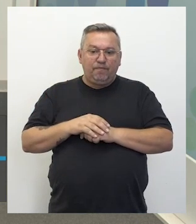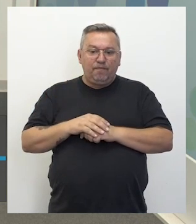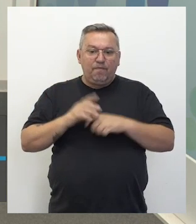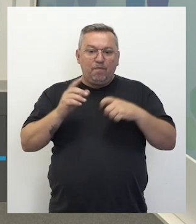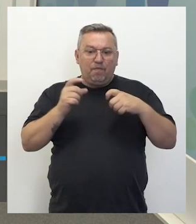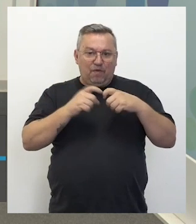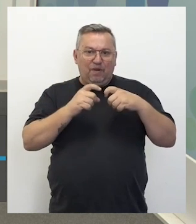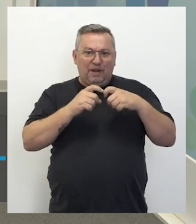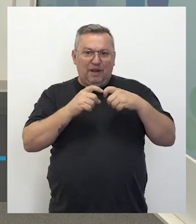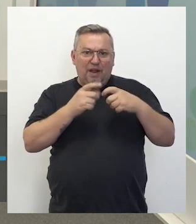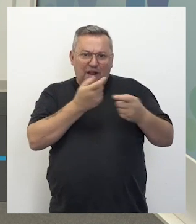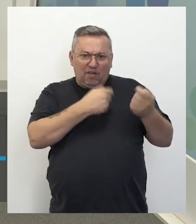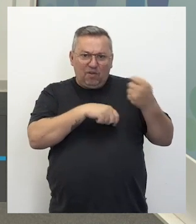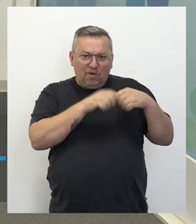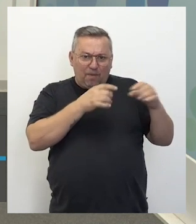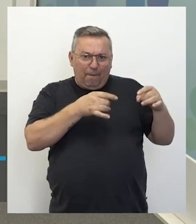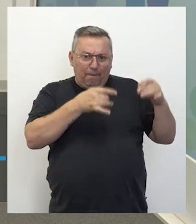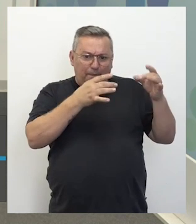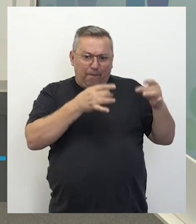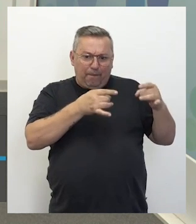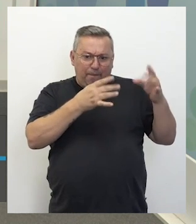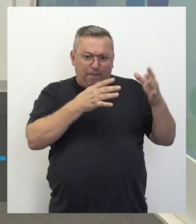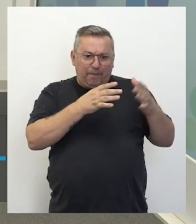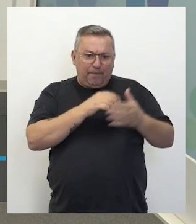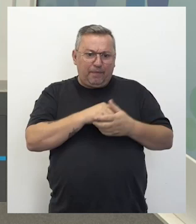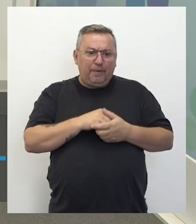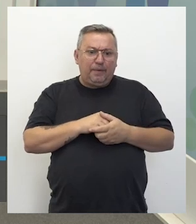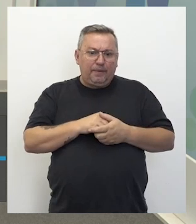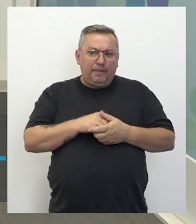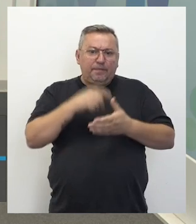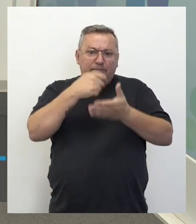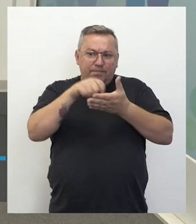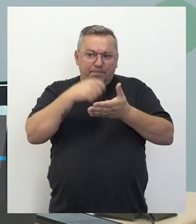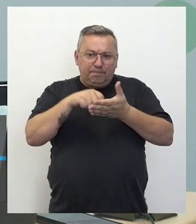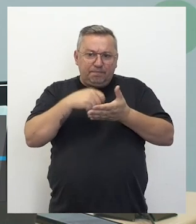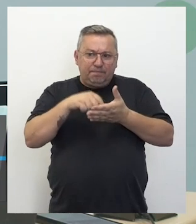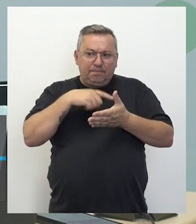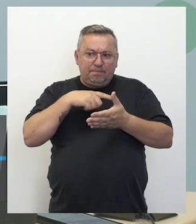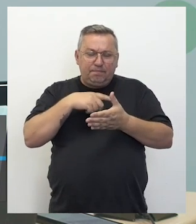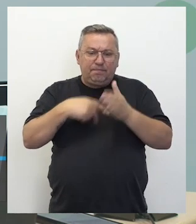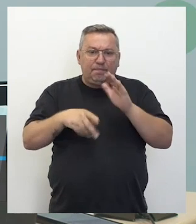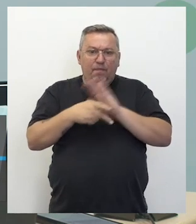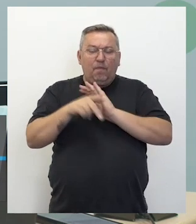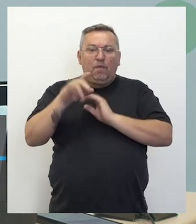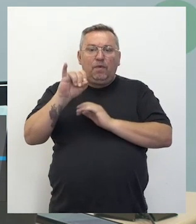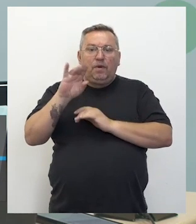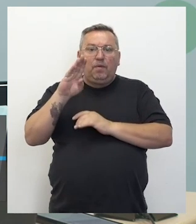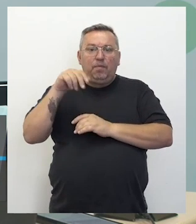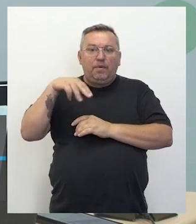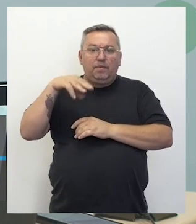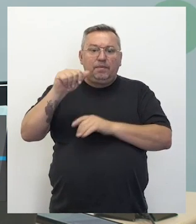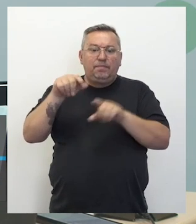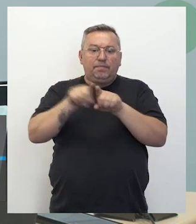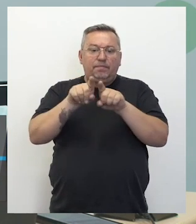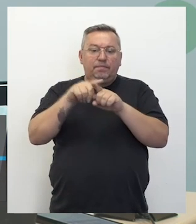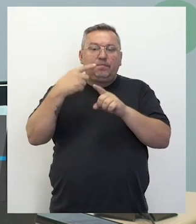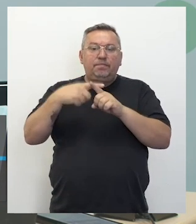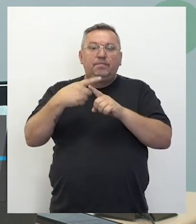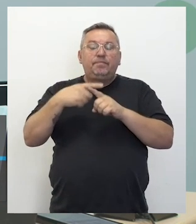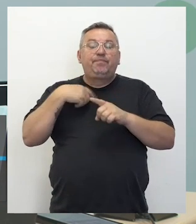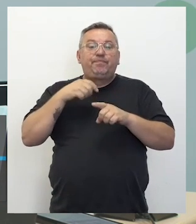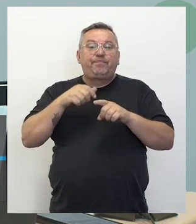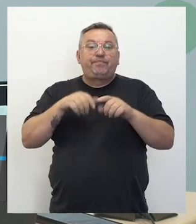Veterinários não, aquelas lojas vendem, não Sim. vende com certificado e tudo? Sim, aí tem que ter um certificado do IBAMA, né? Porque a